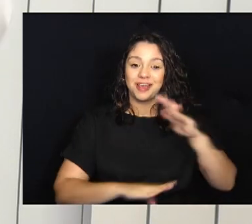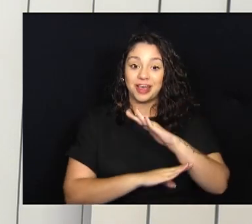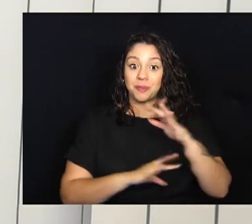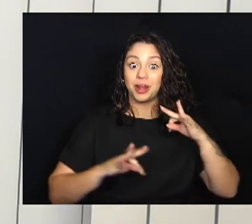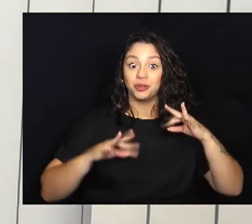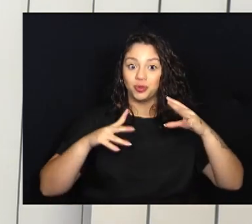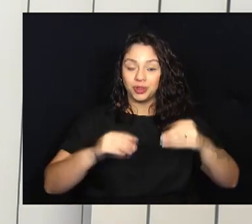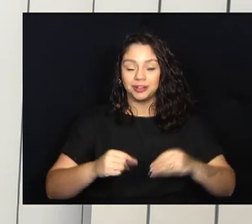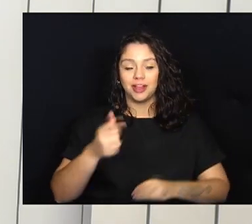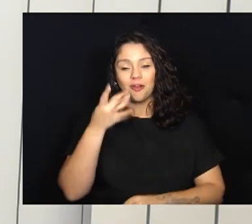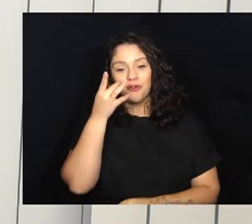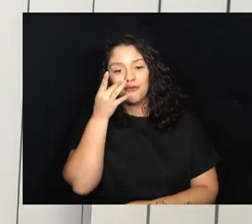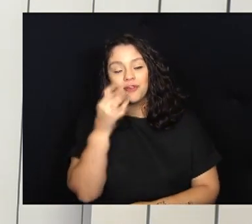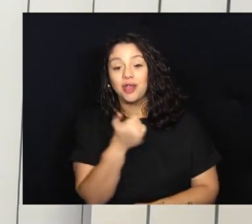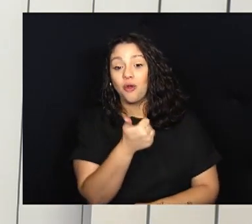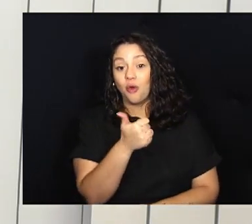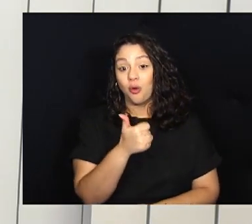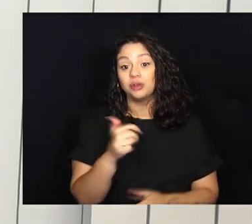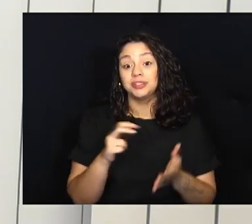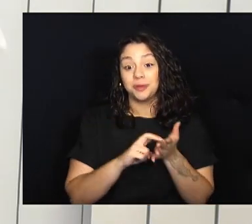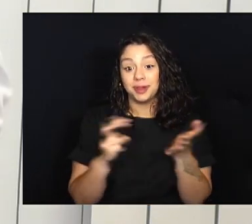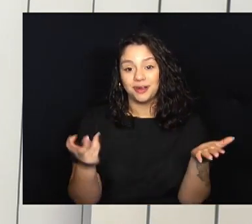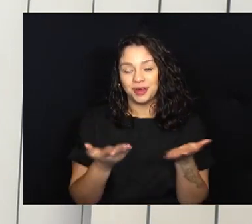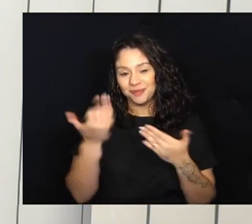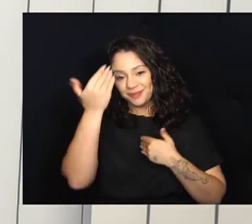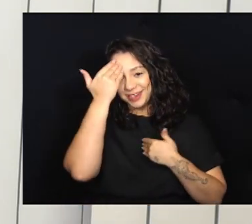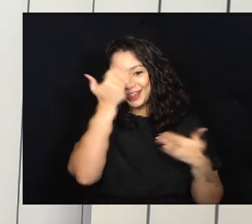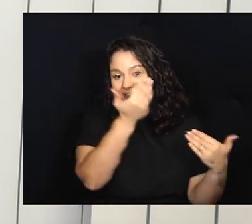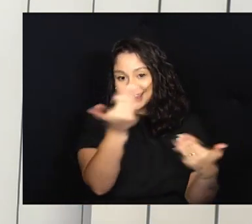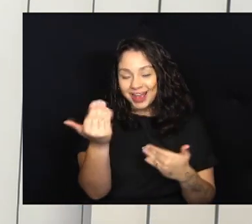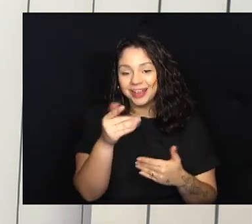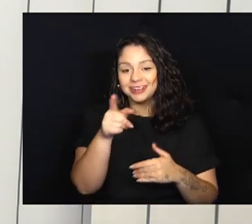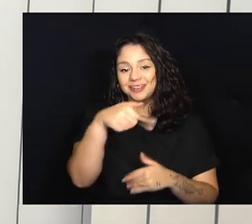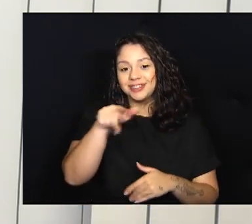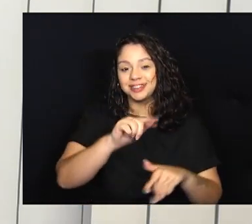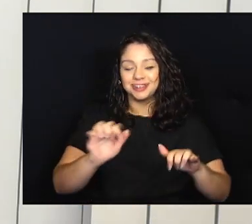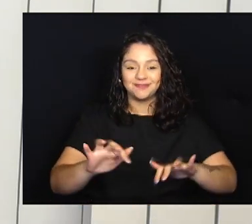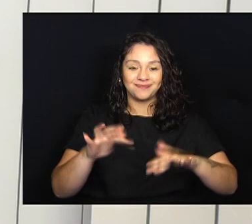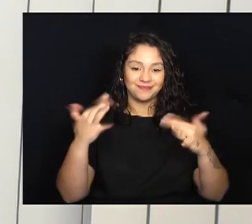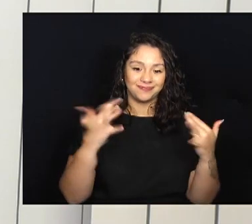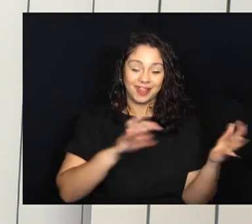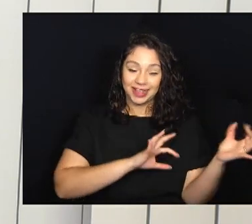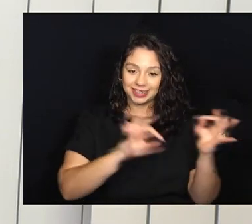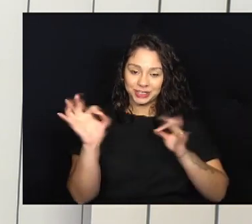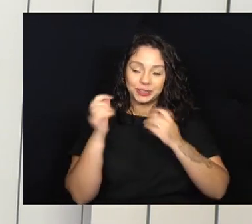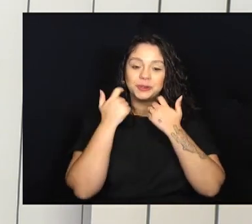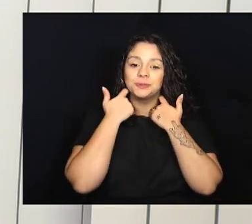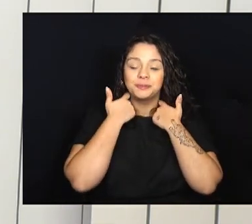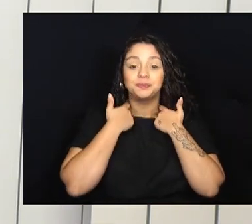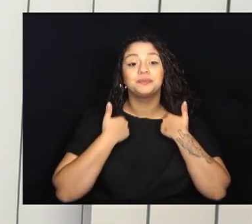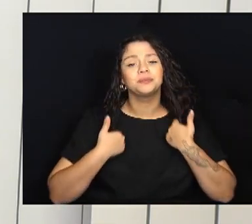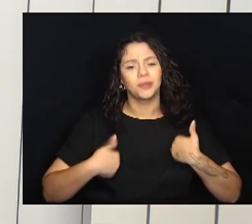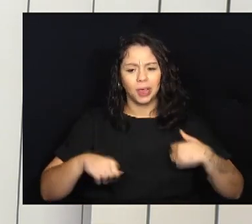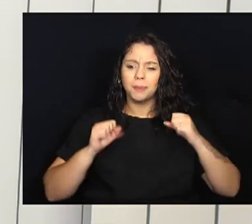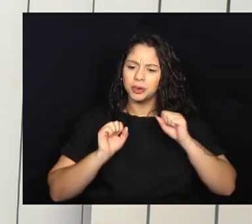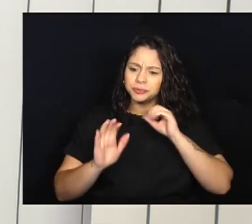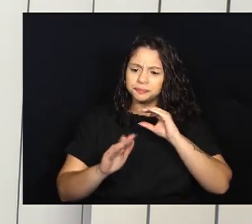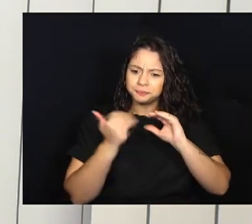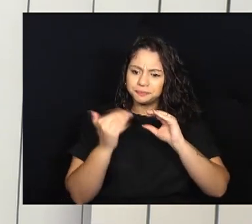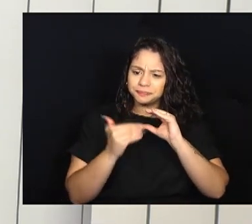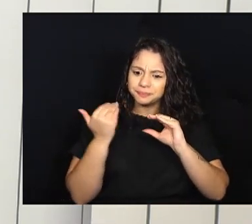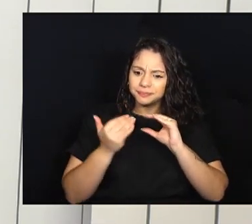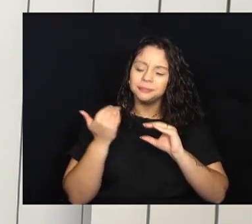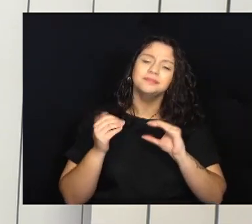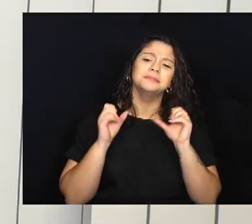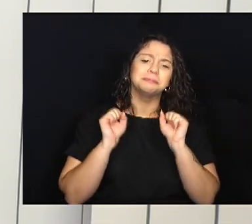vivo, 11 horas da manhã. Muito obrigado, viu, pela sua companhia, pela sua audiência. E eu quero a sua mensagem. Envie